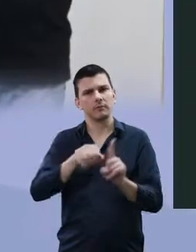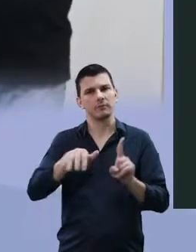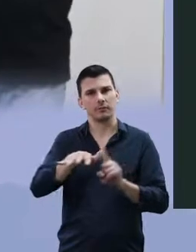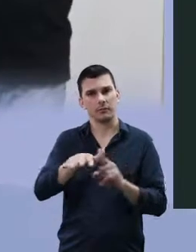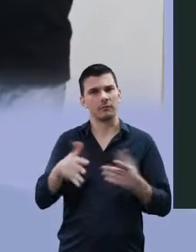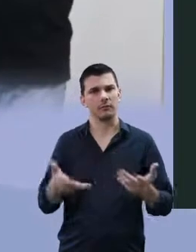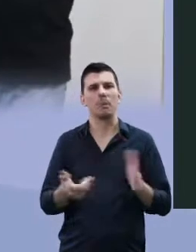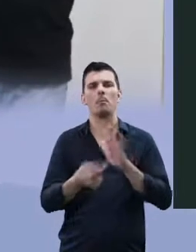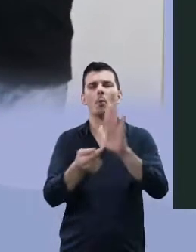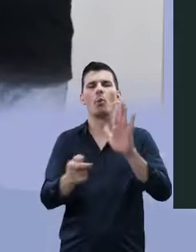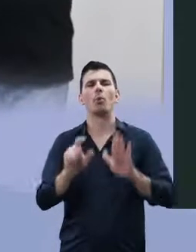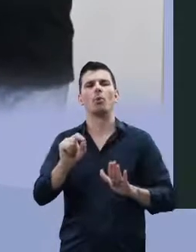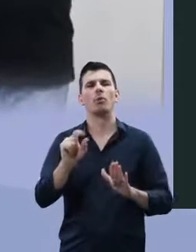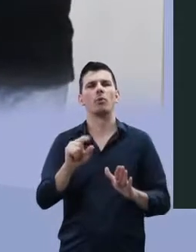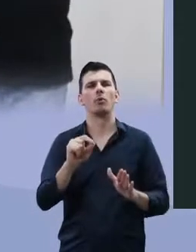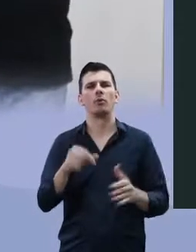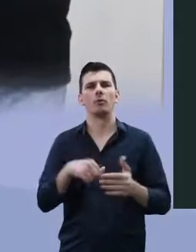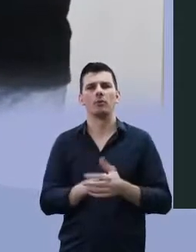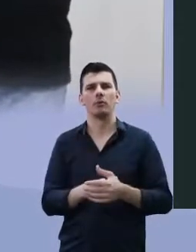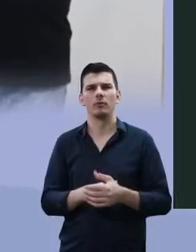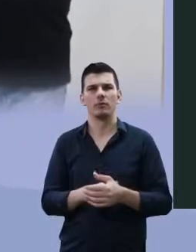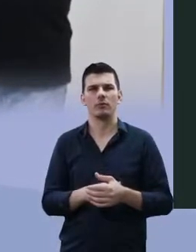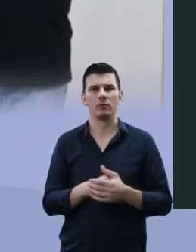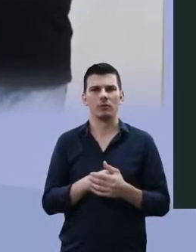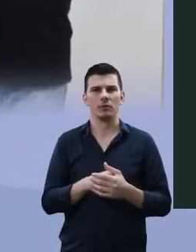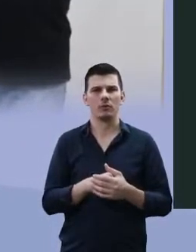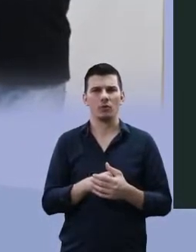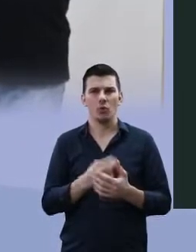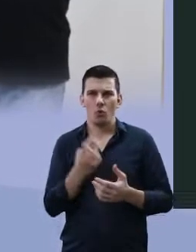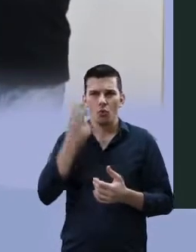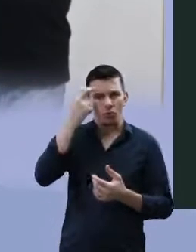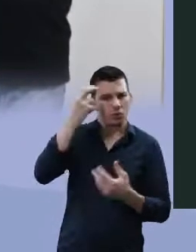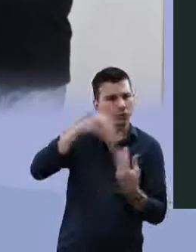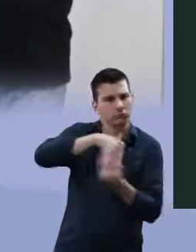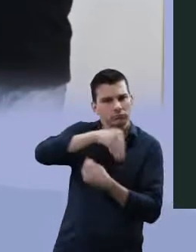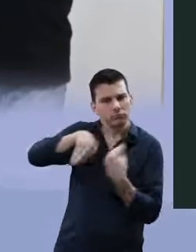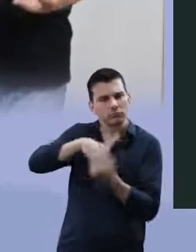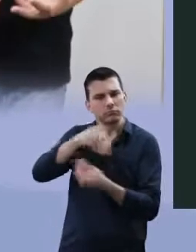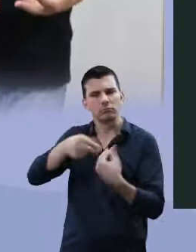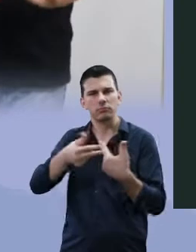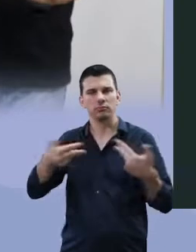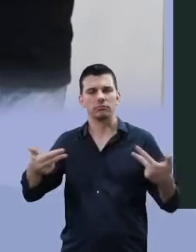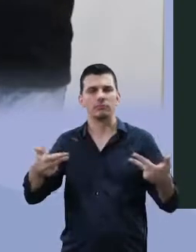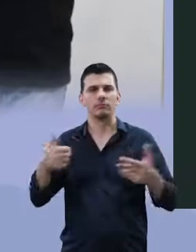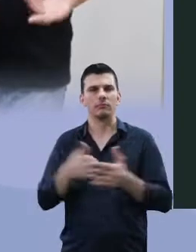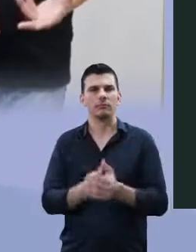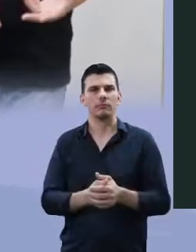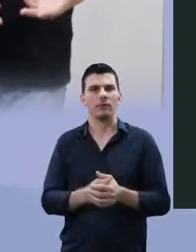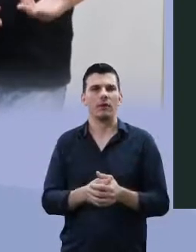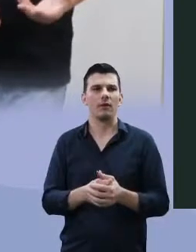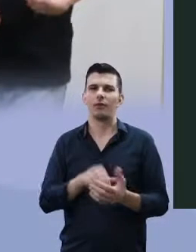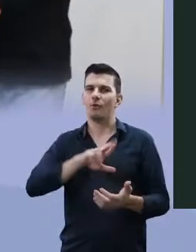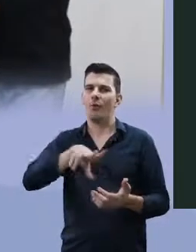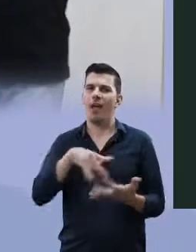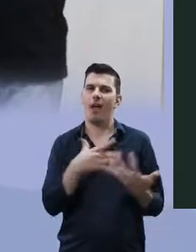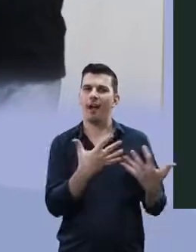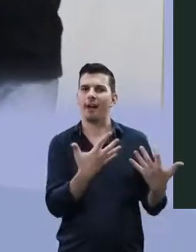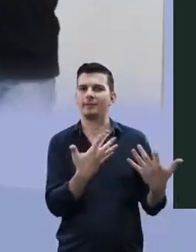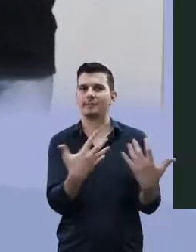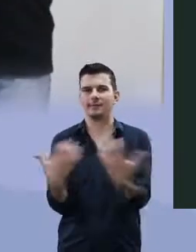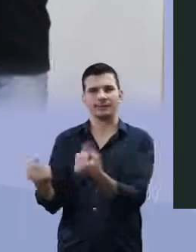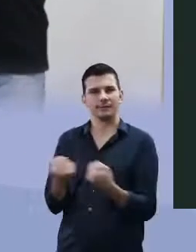necessariamente aceitação das diferentes culturas. Ele coloca um fato concreto, a existência de várias culturas,